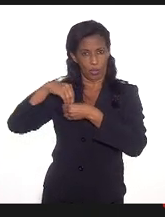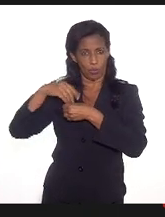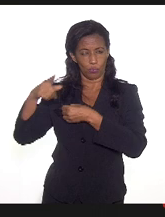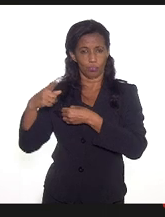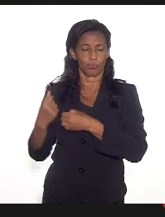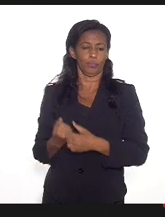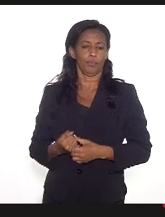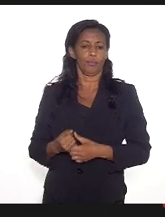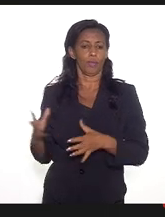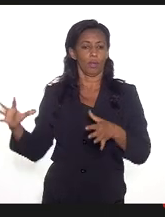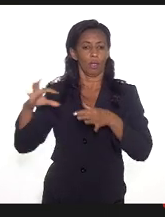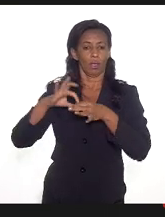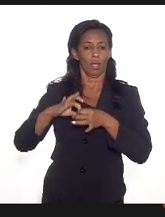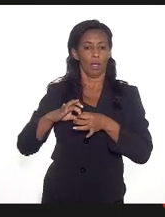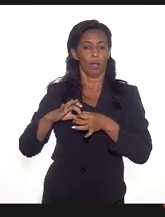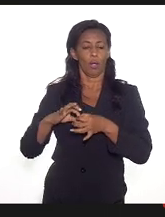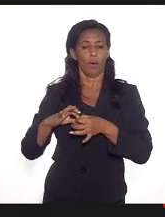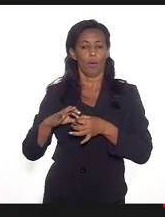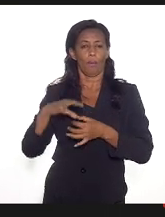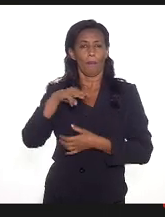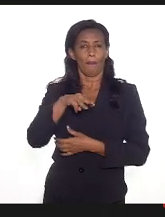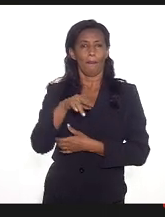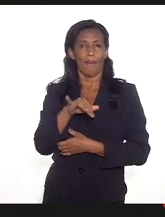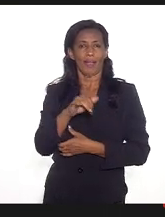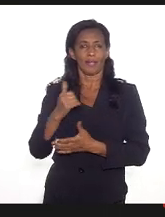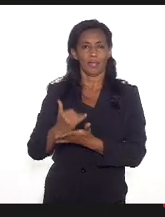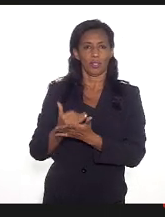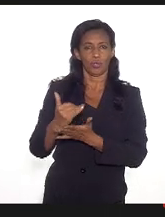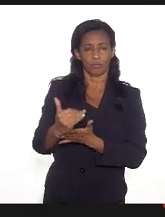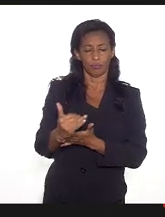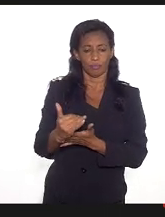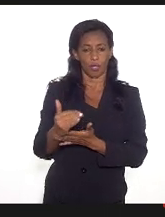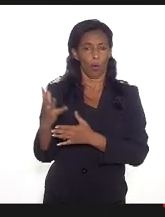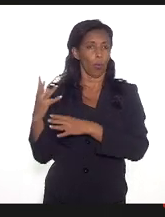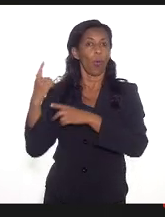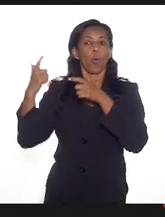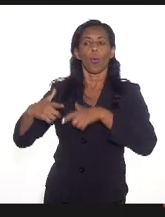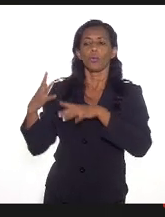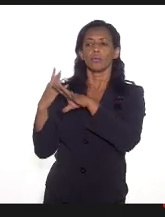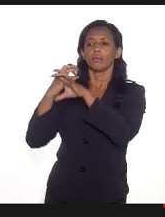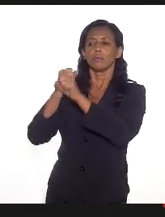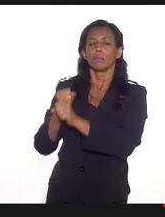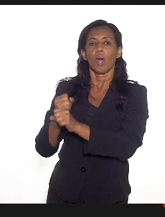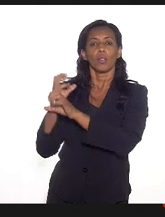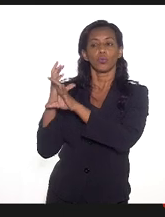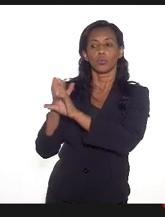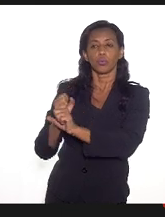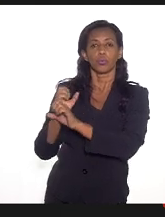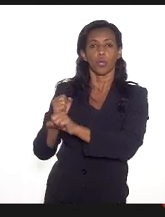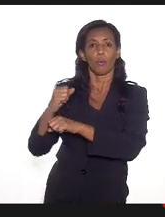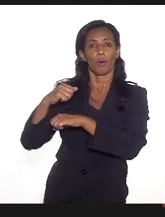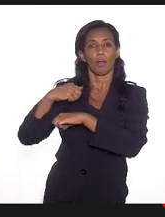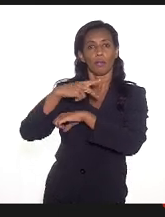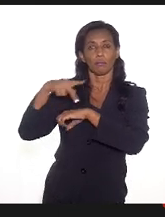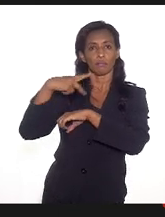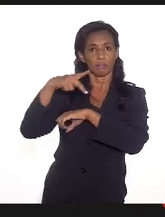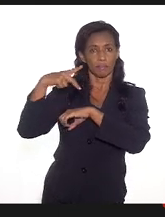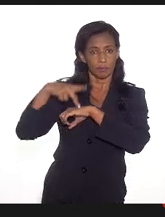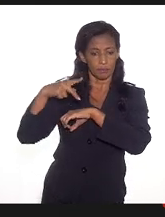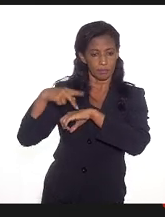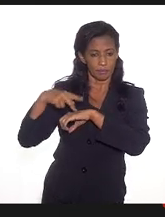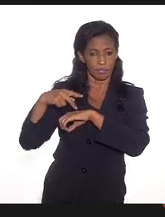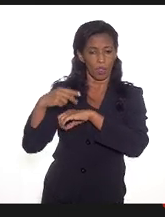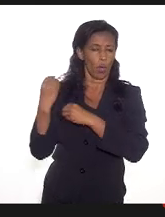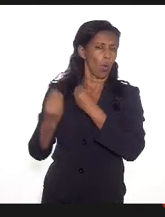nossa matriz de insumo produto, a partir da qual se calcula as contas nacionais e se permite